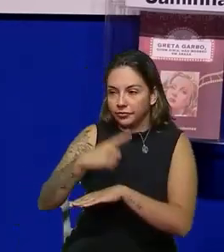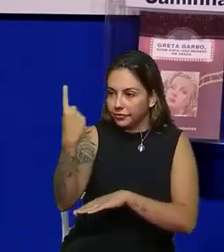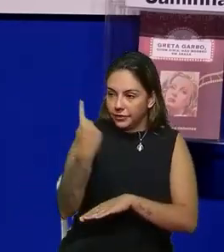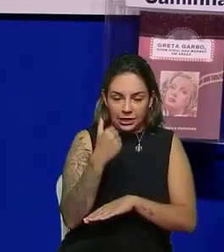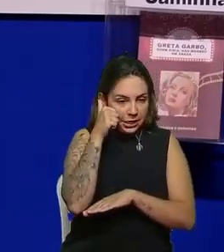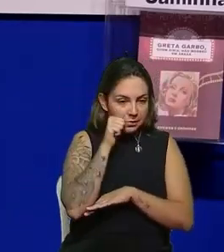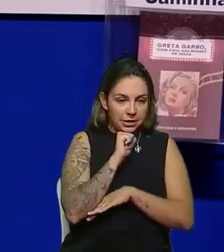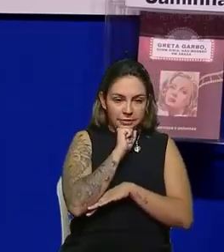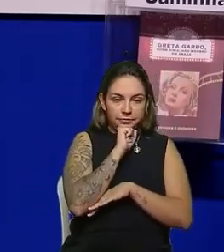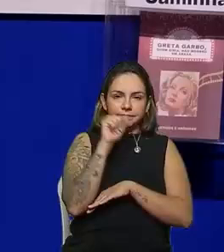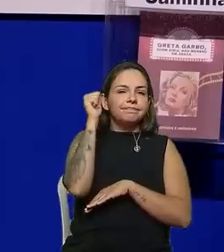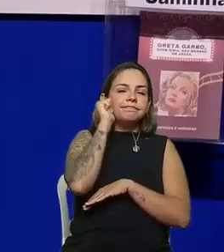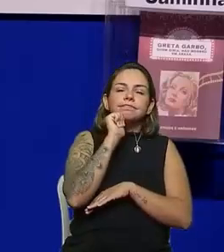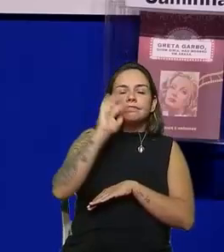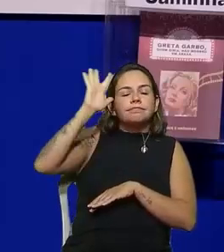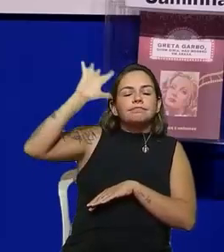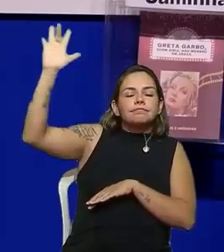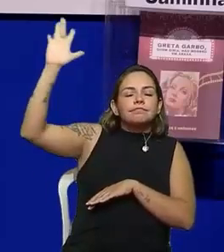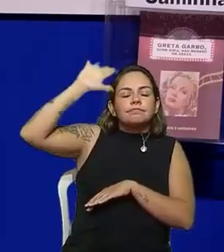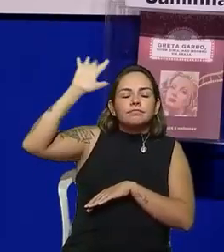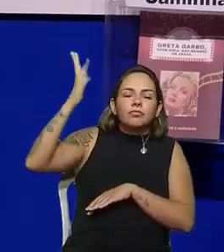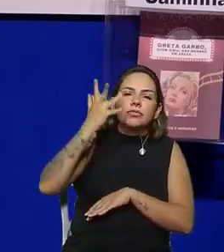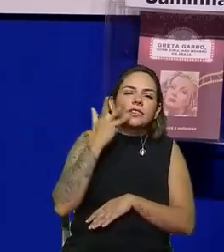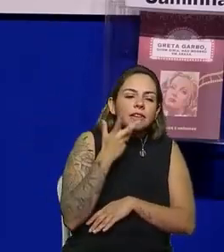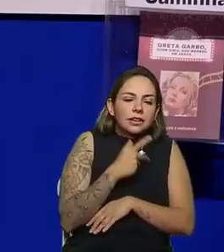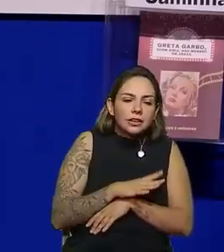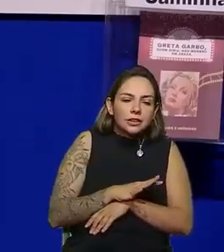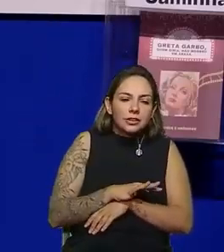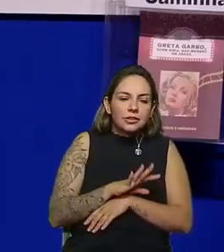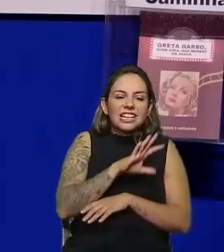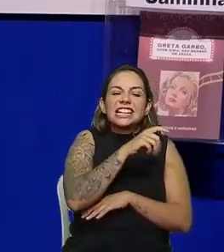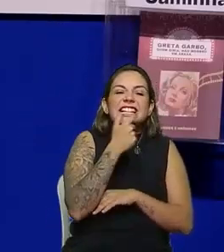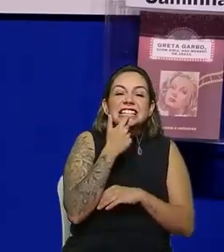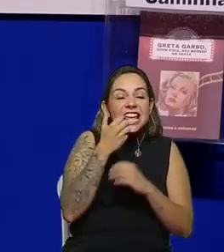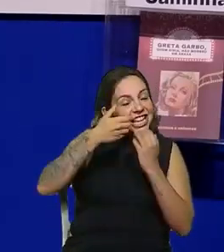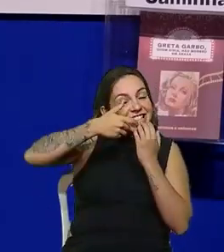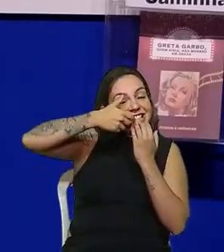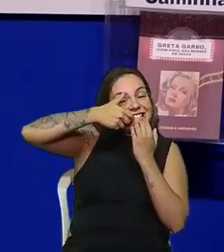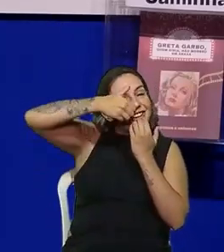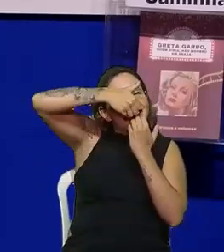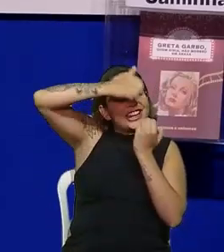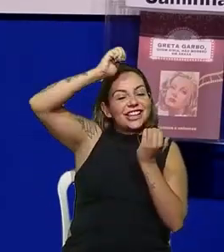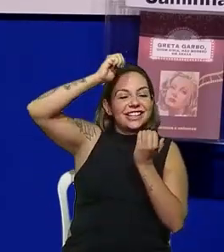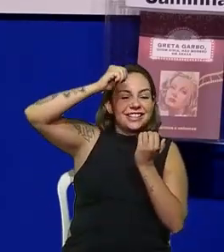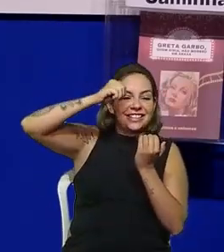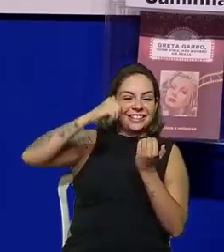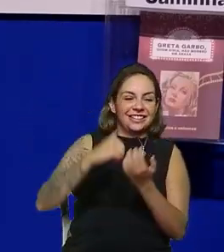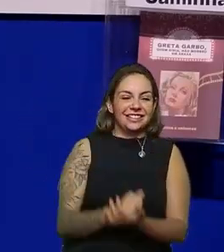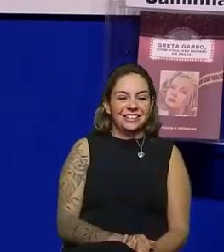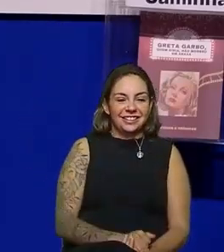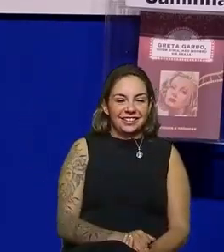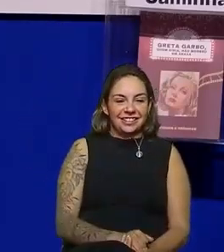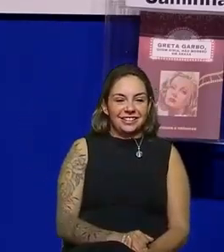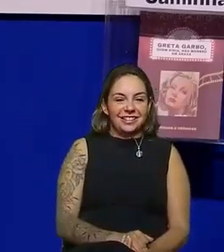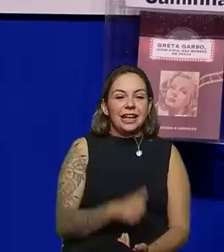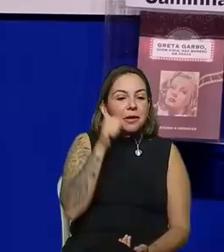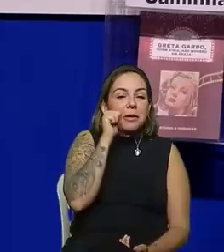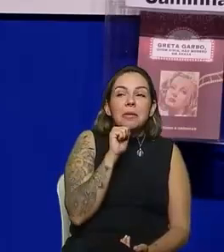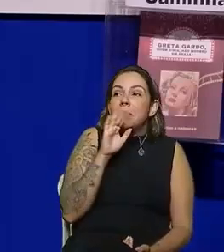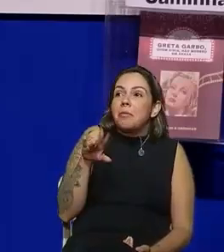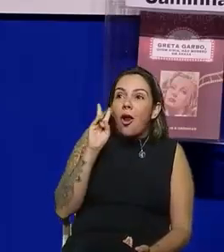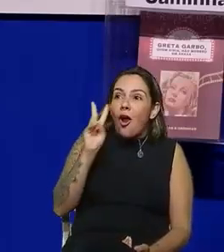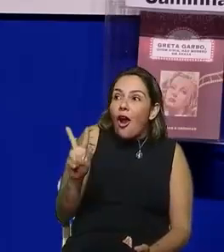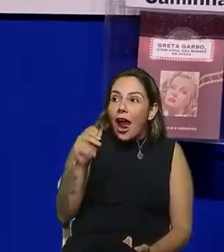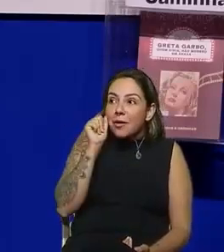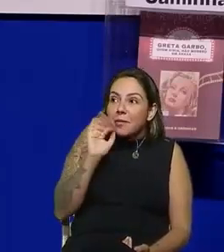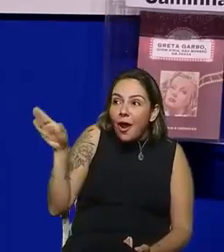mãe, e a mãe distraída, então a criança olhando para ele puxava a dentadura para fora, assim. E a criança: mamãe, olha